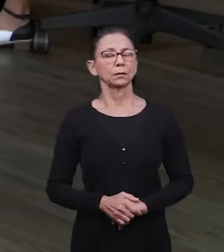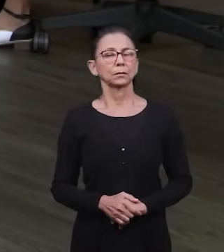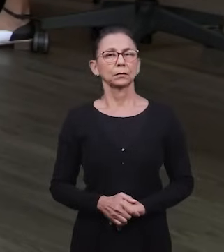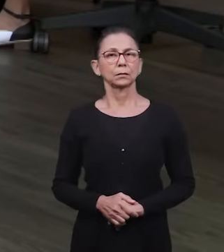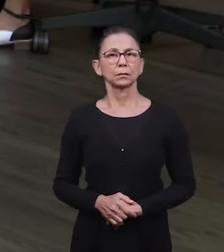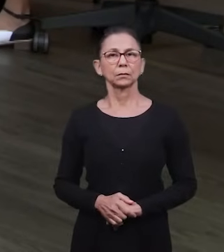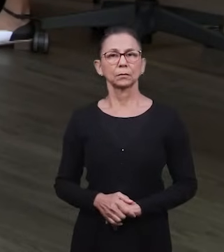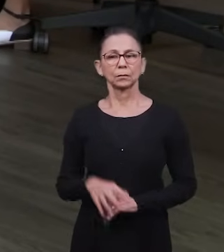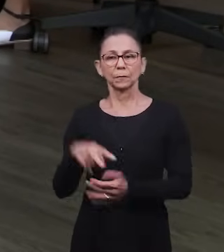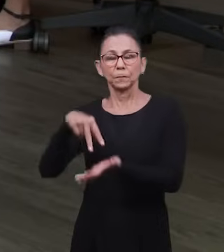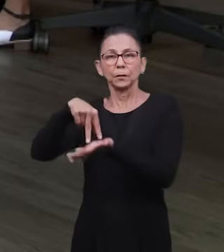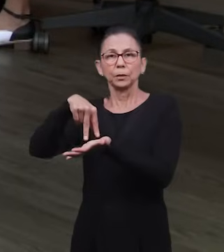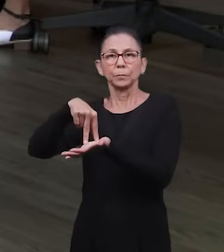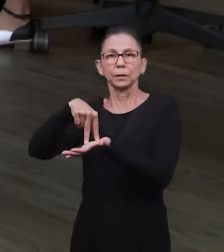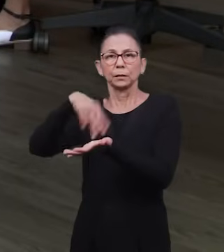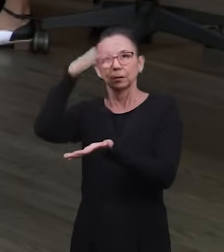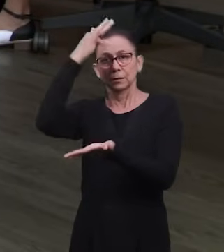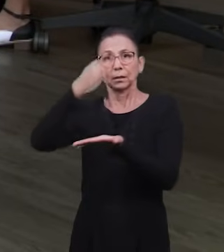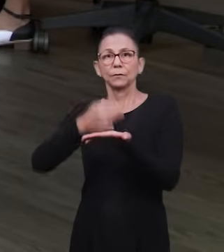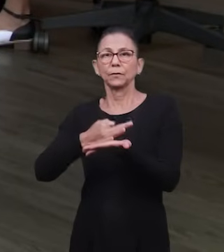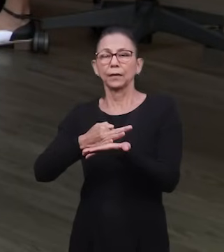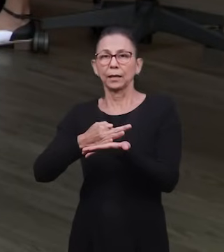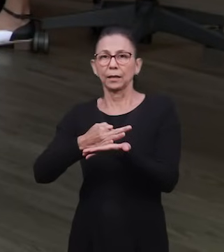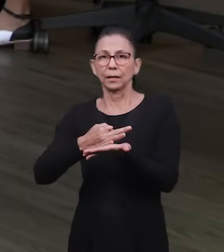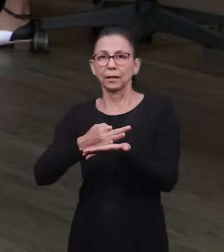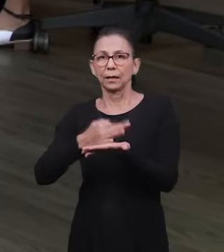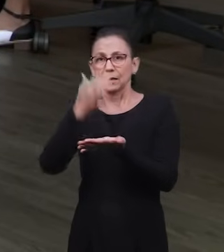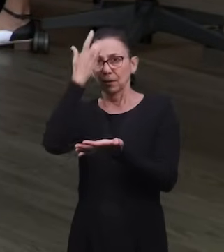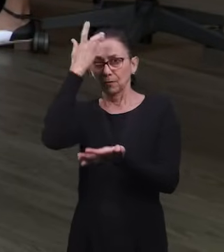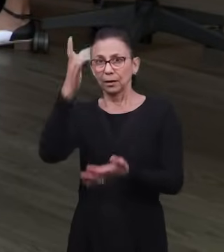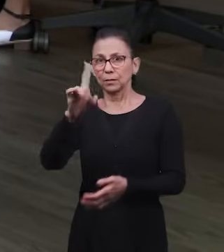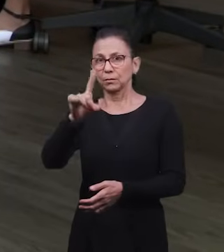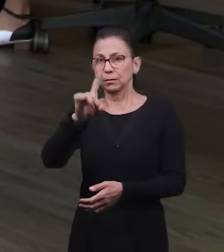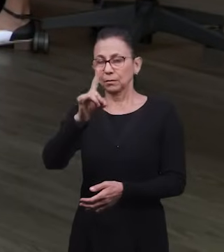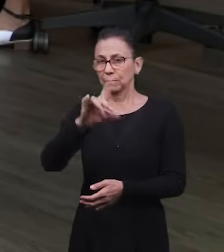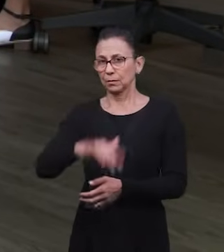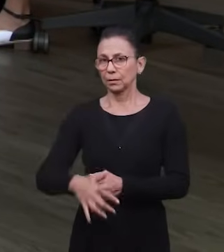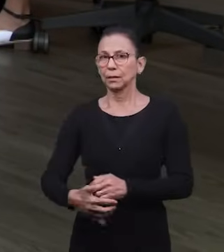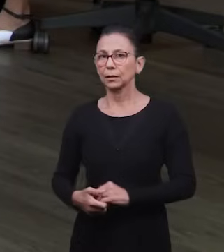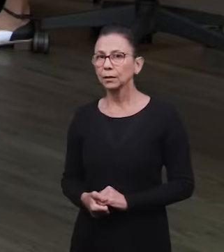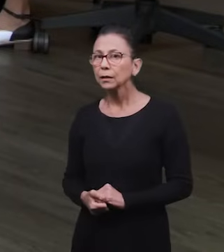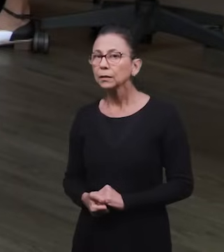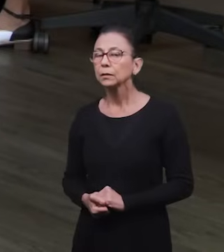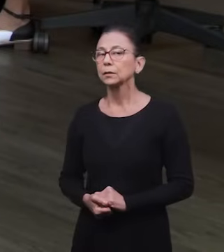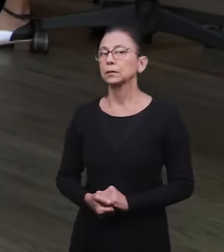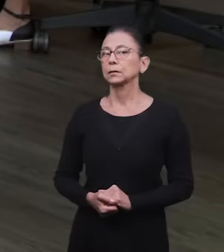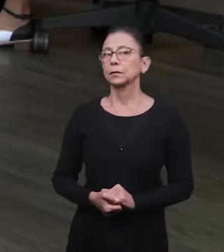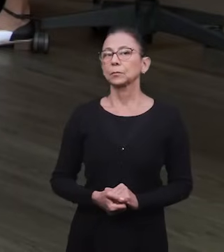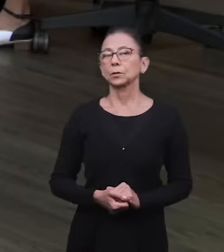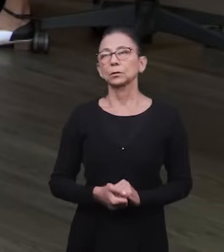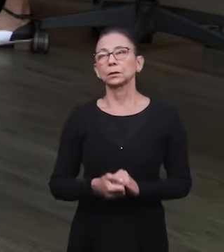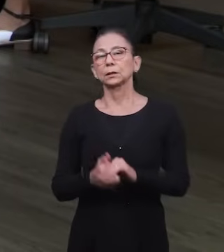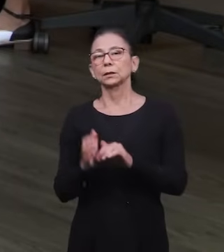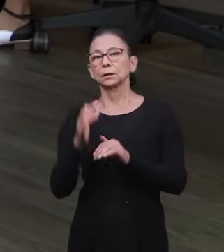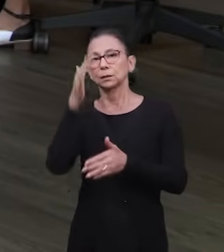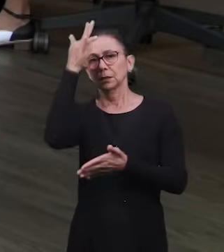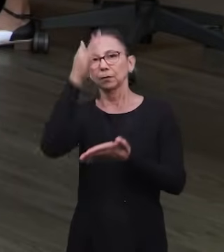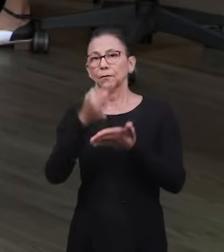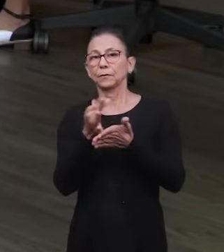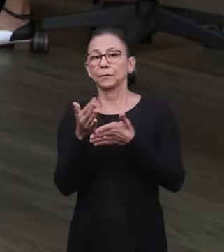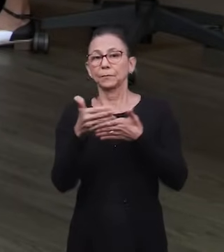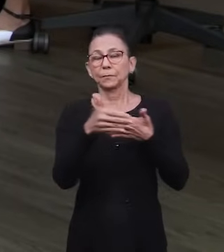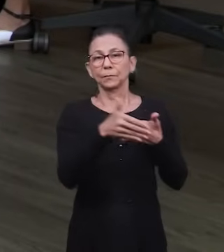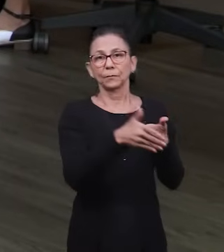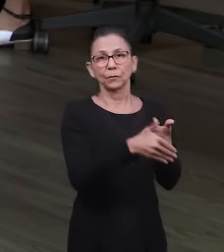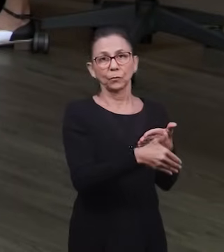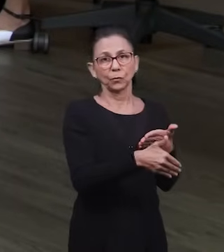É permanecer na fé. E não é fácil não, tá? Ainda mais se aquele que se apostatou, se ele for